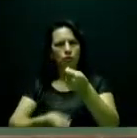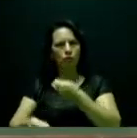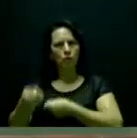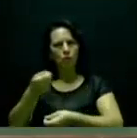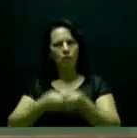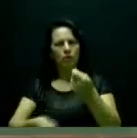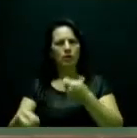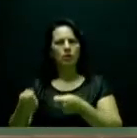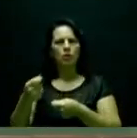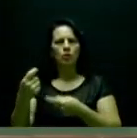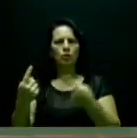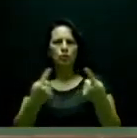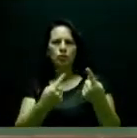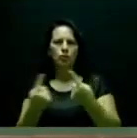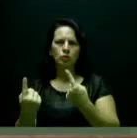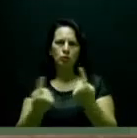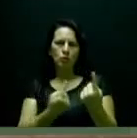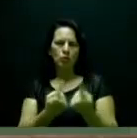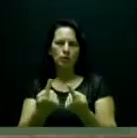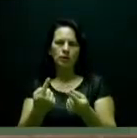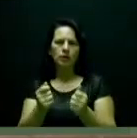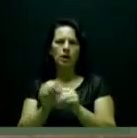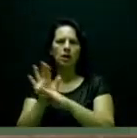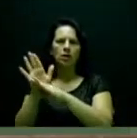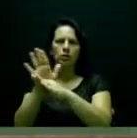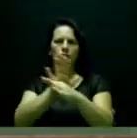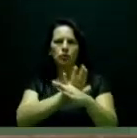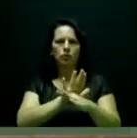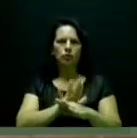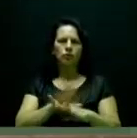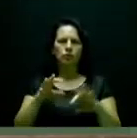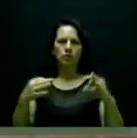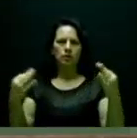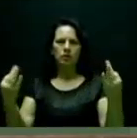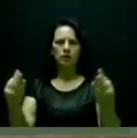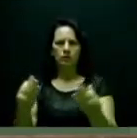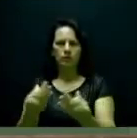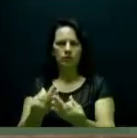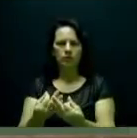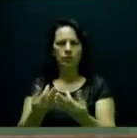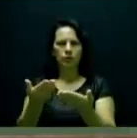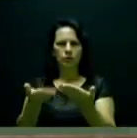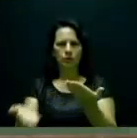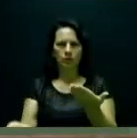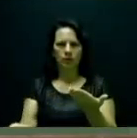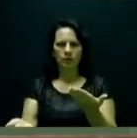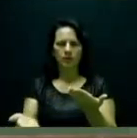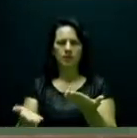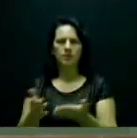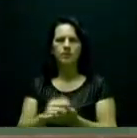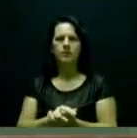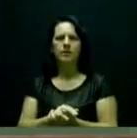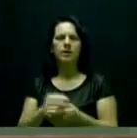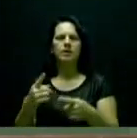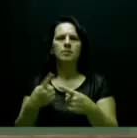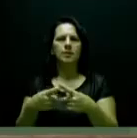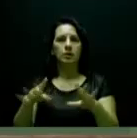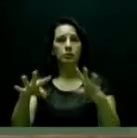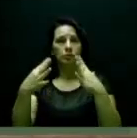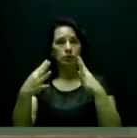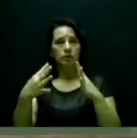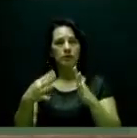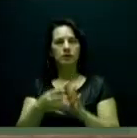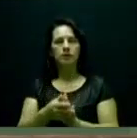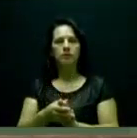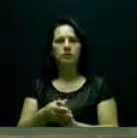para que os dois, em conjunto, ajudassem essas famílias que foram prejudicadas. Mas o que mais me chama a